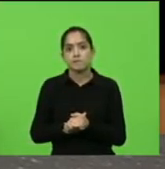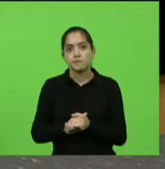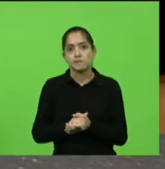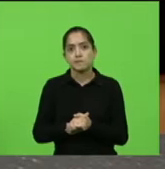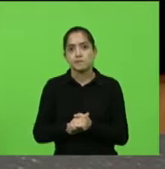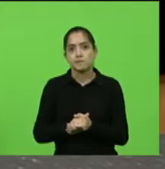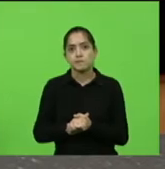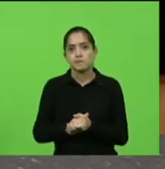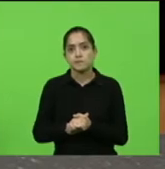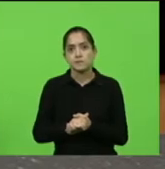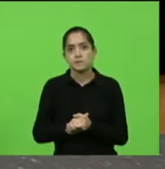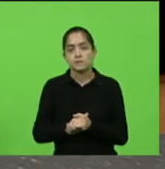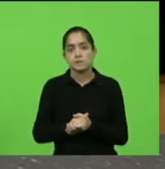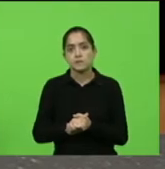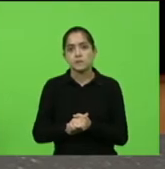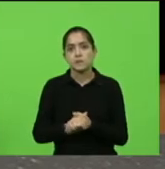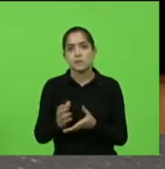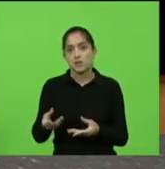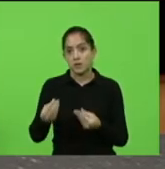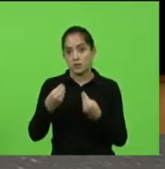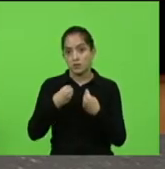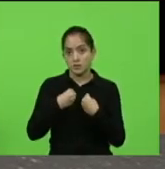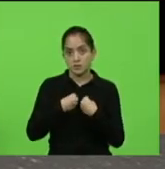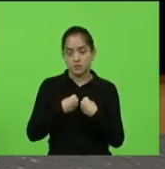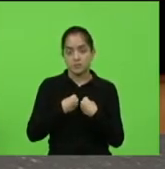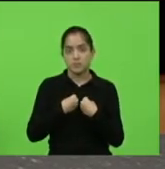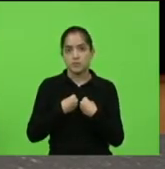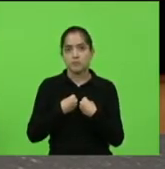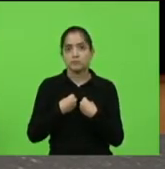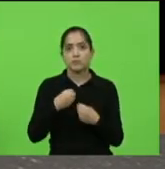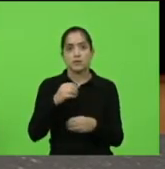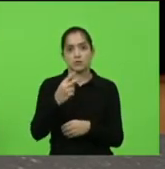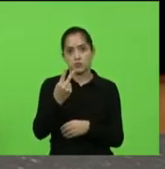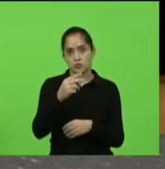está concedendo 2 minutos para finalizar o...